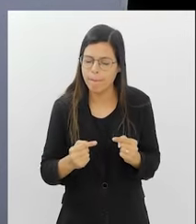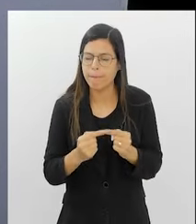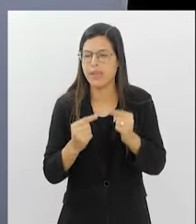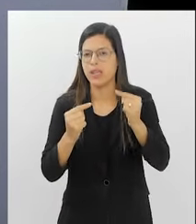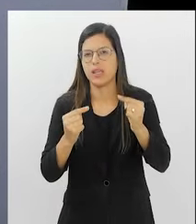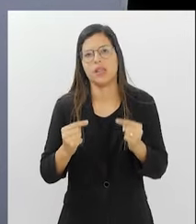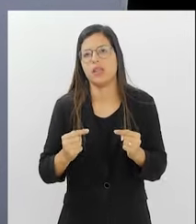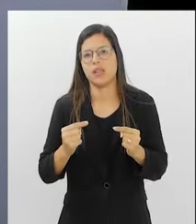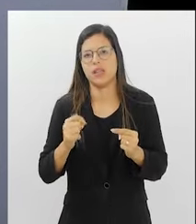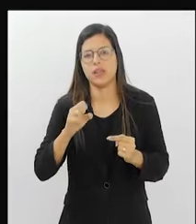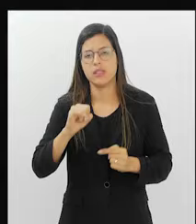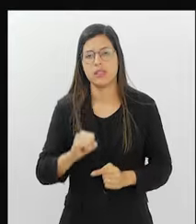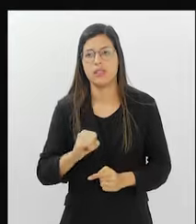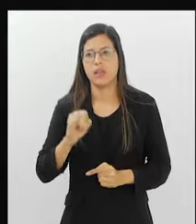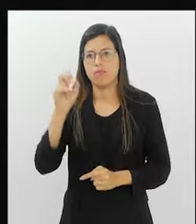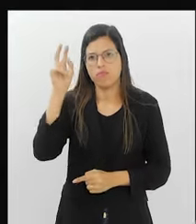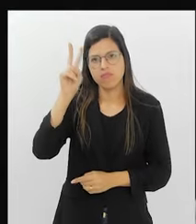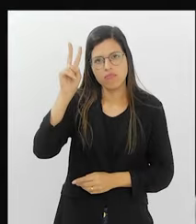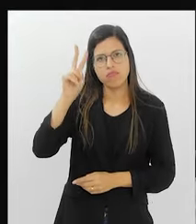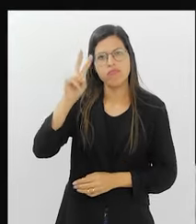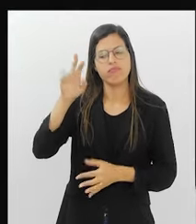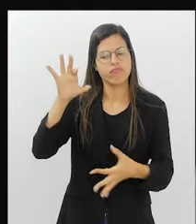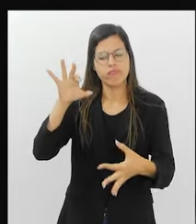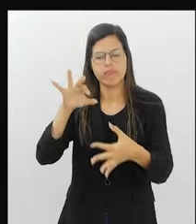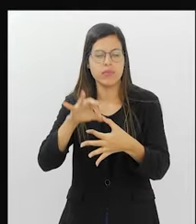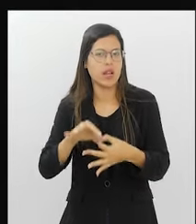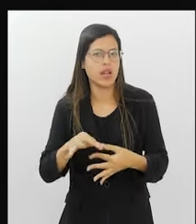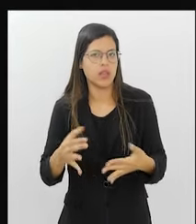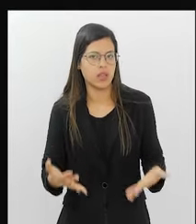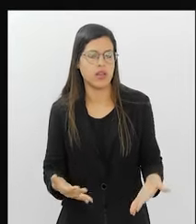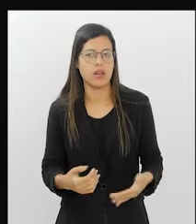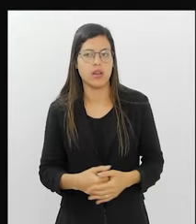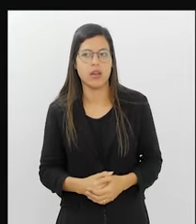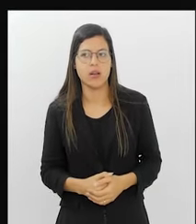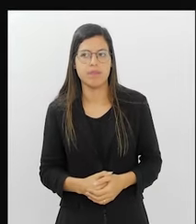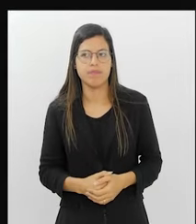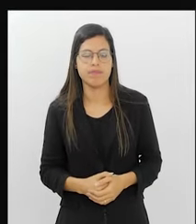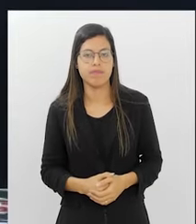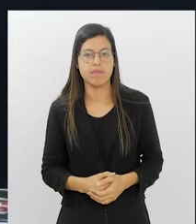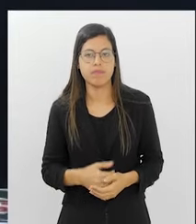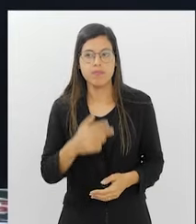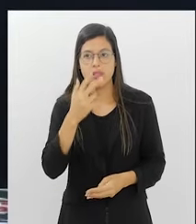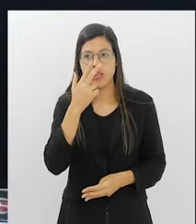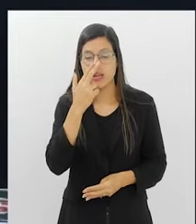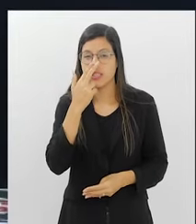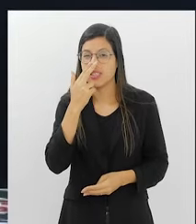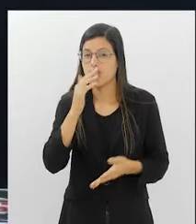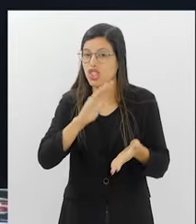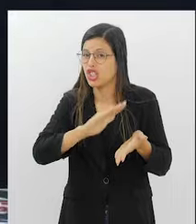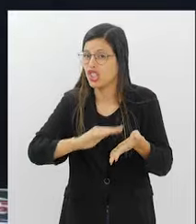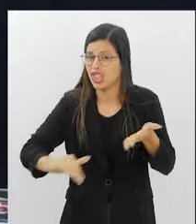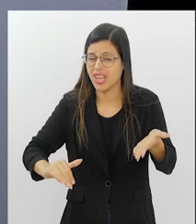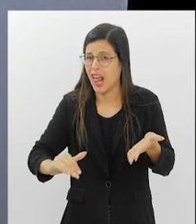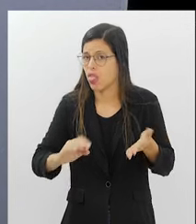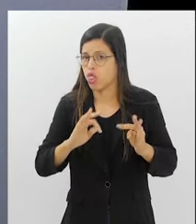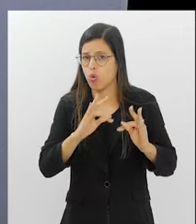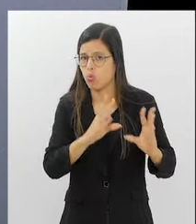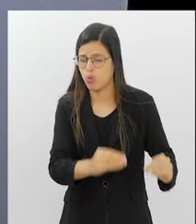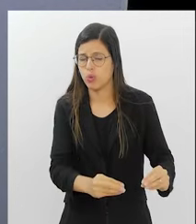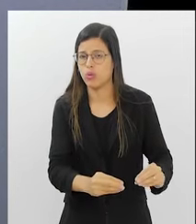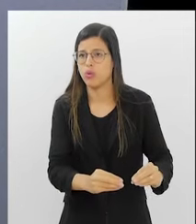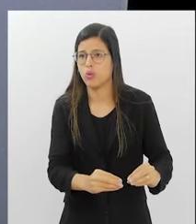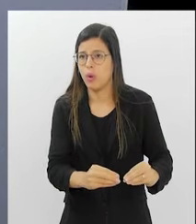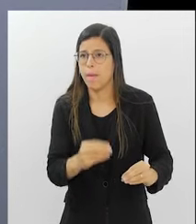vai realmente fazer parte da história que eu tô contando só achamos que retroceder e tirar